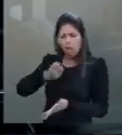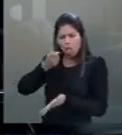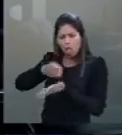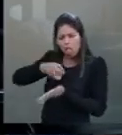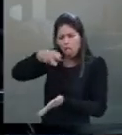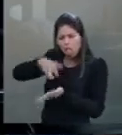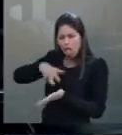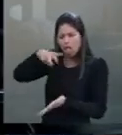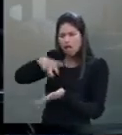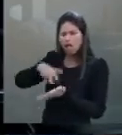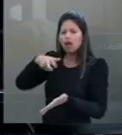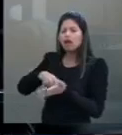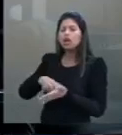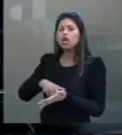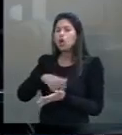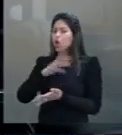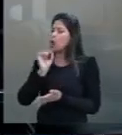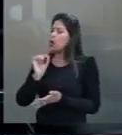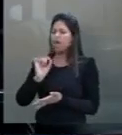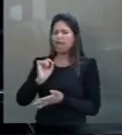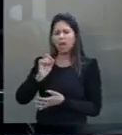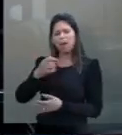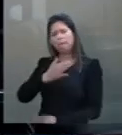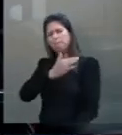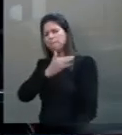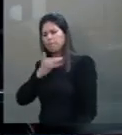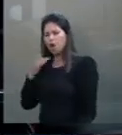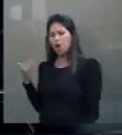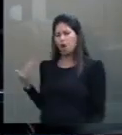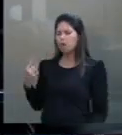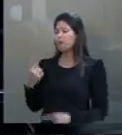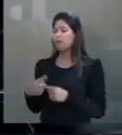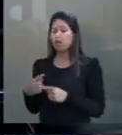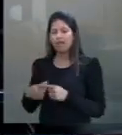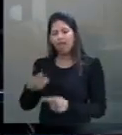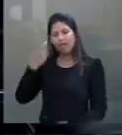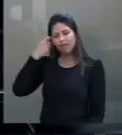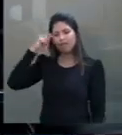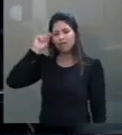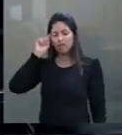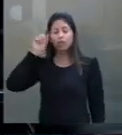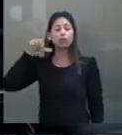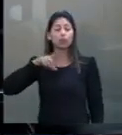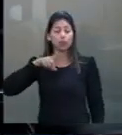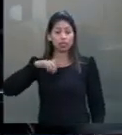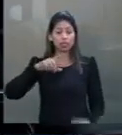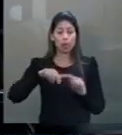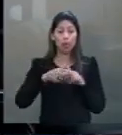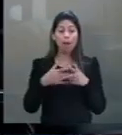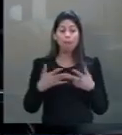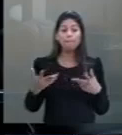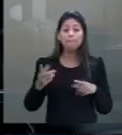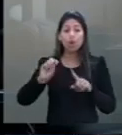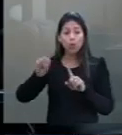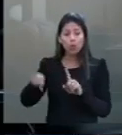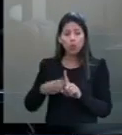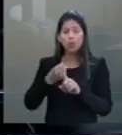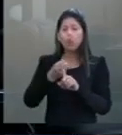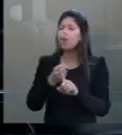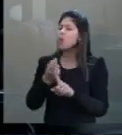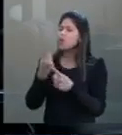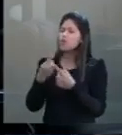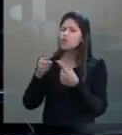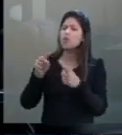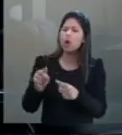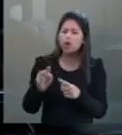serem negros. São inúmeros relatos das violações dos direitos humanos perpetrados contra a população negra,